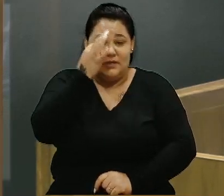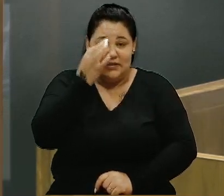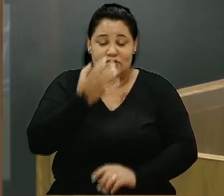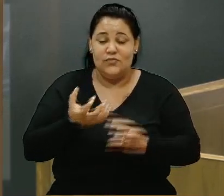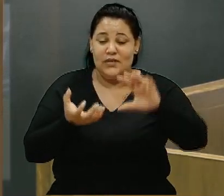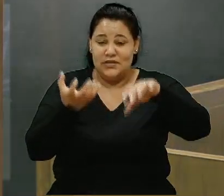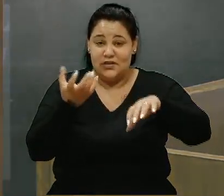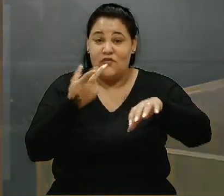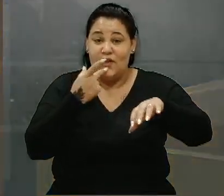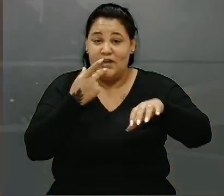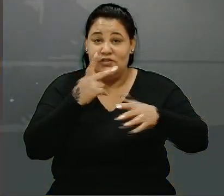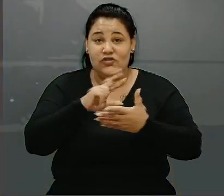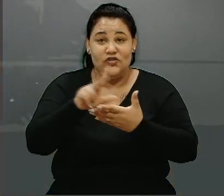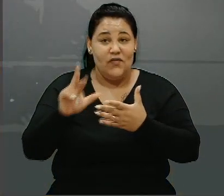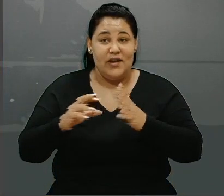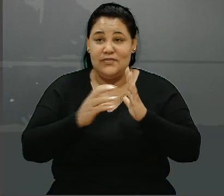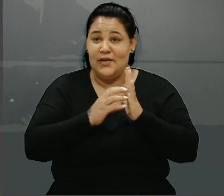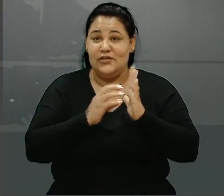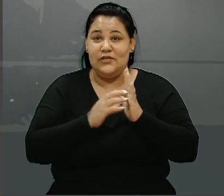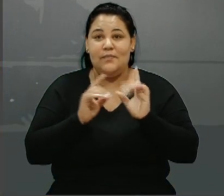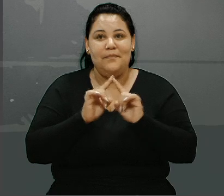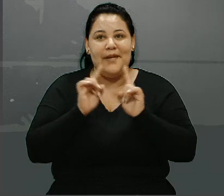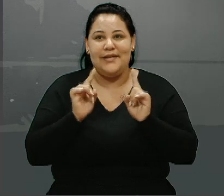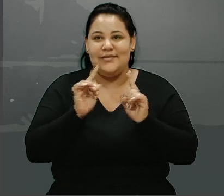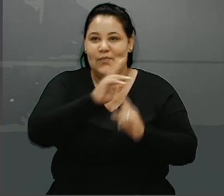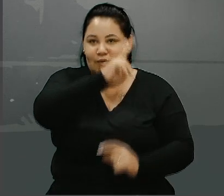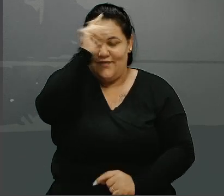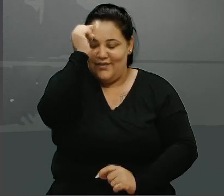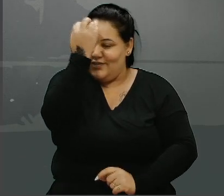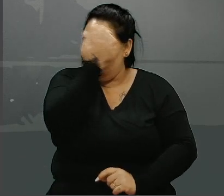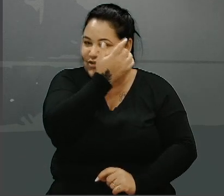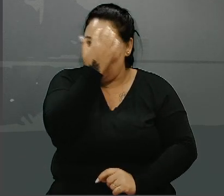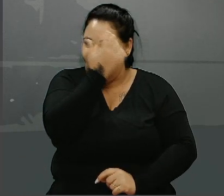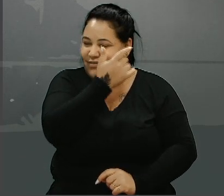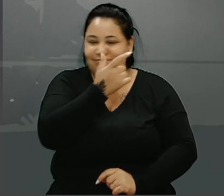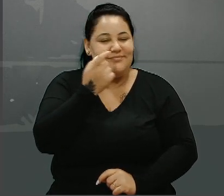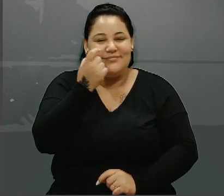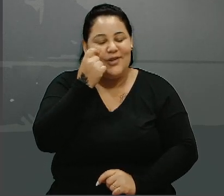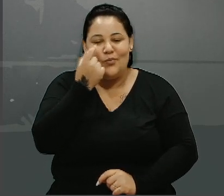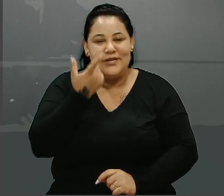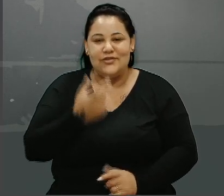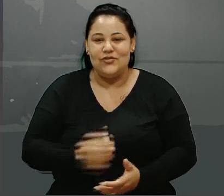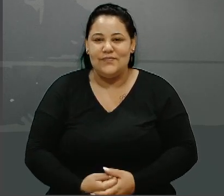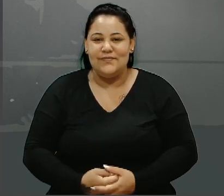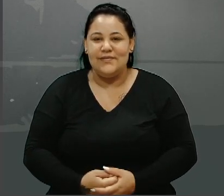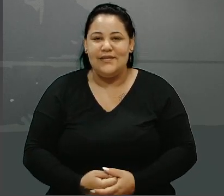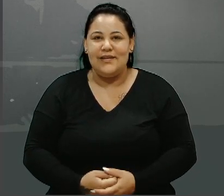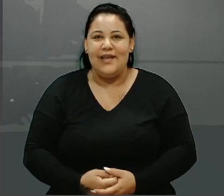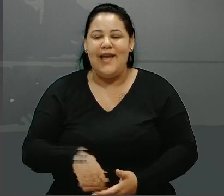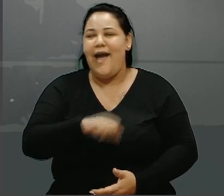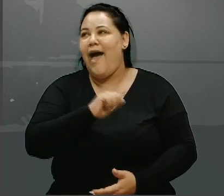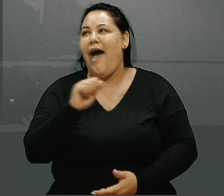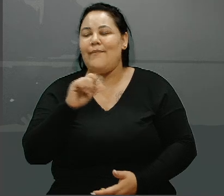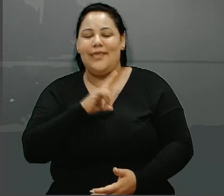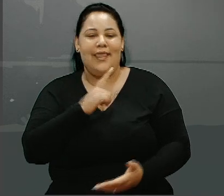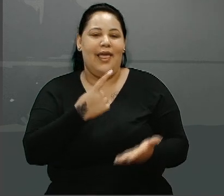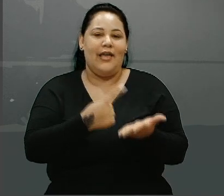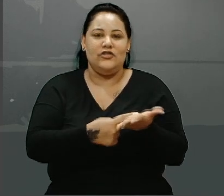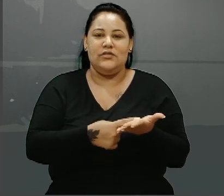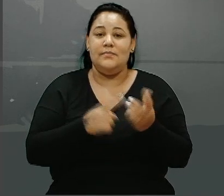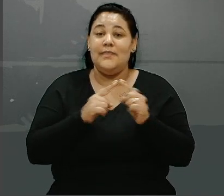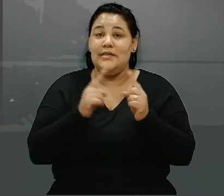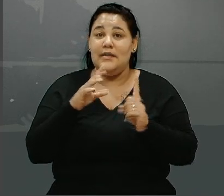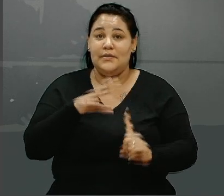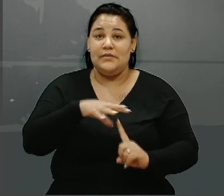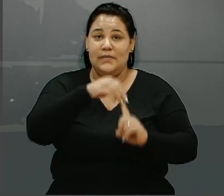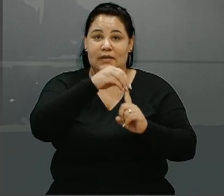diferentes partidos. Mas o prefeito Adiló não estava. Ah, mas sempre tem agenda. A questão é priorizar.